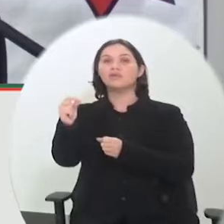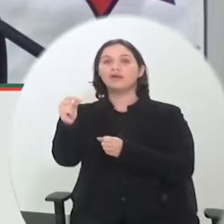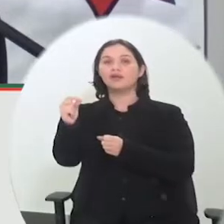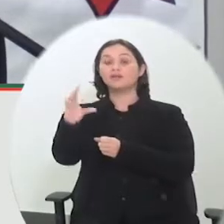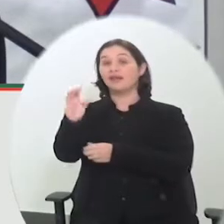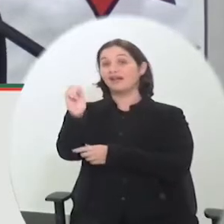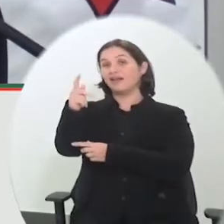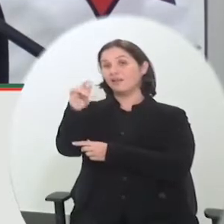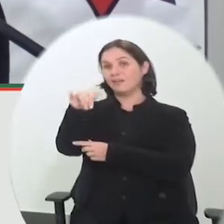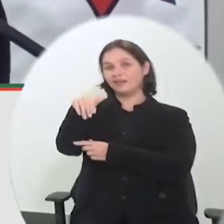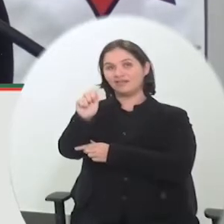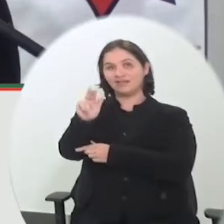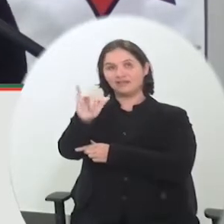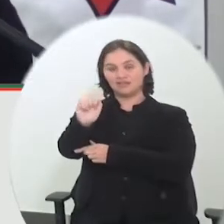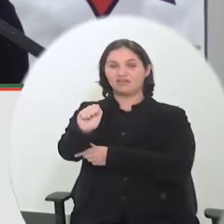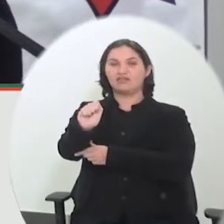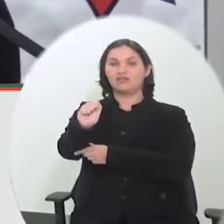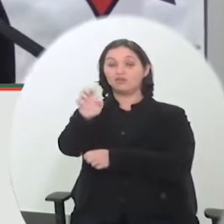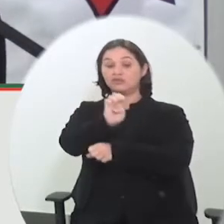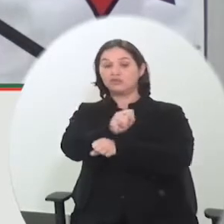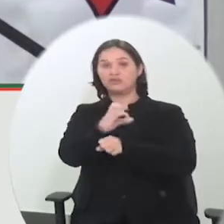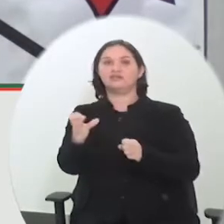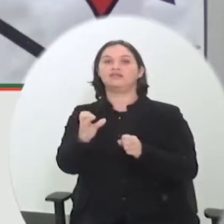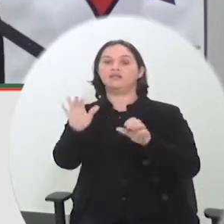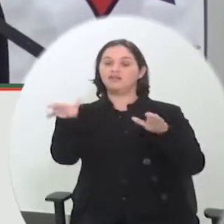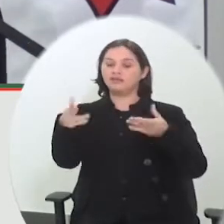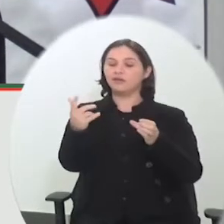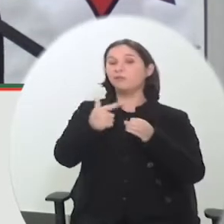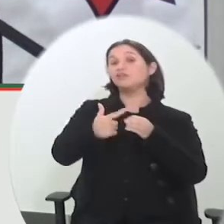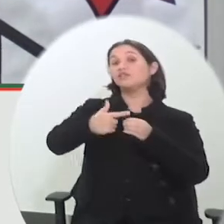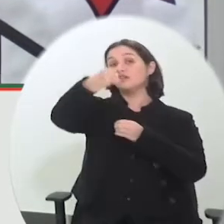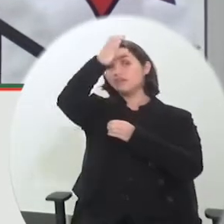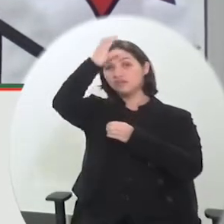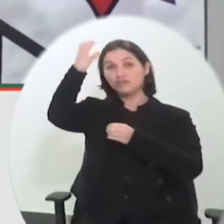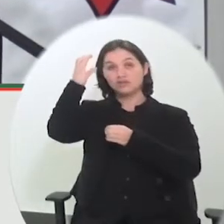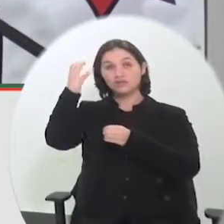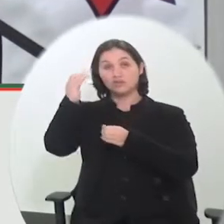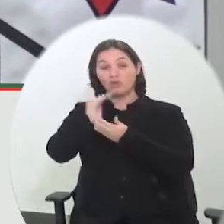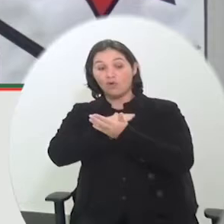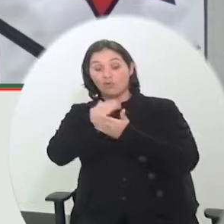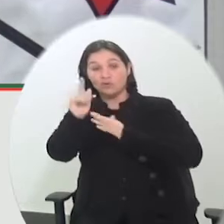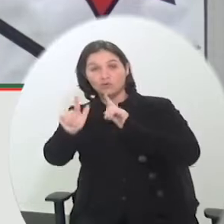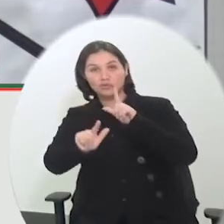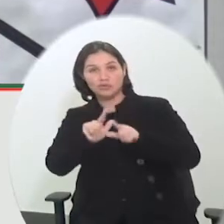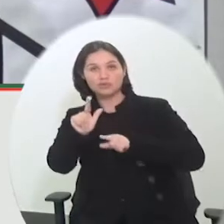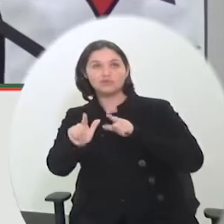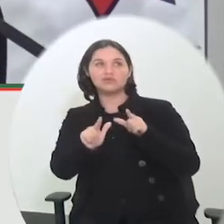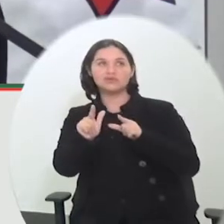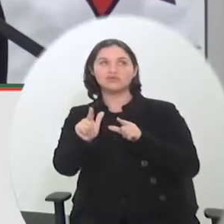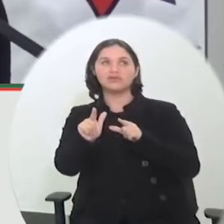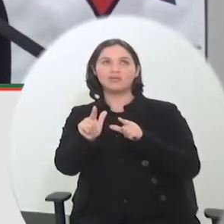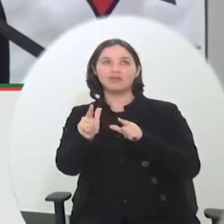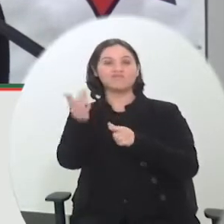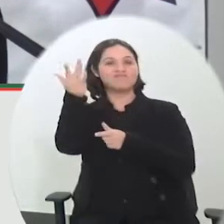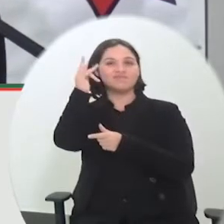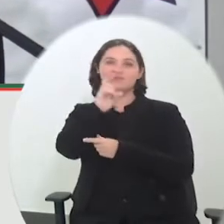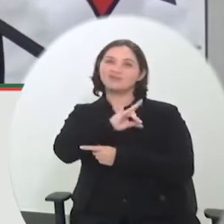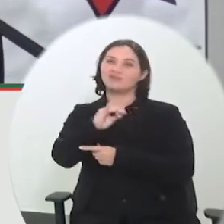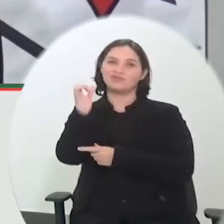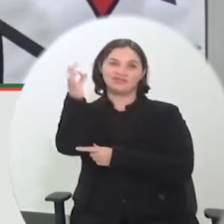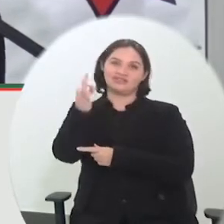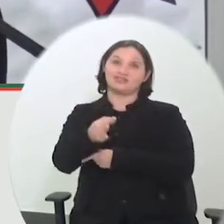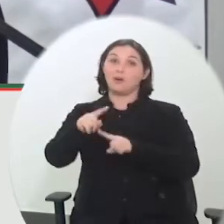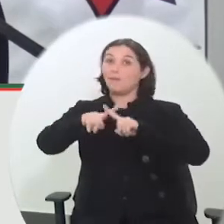Em Criciúma, a data oficial do início das atividades de polícia judiciária é incerta. Porém, as